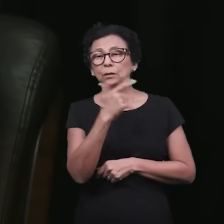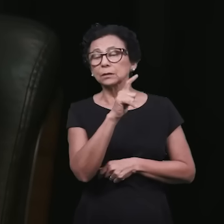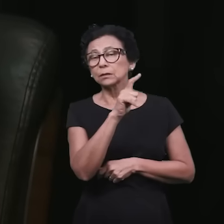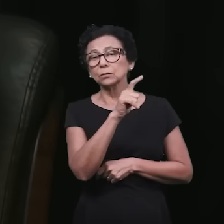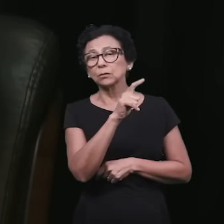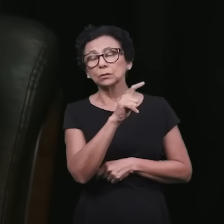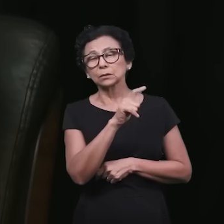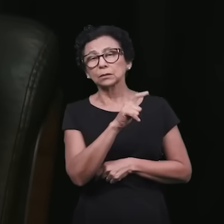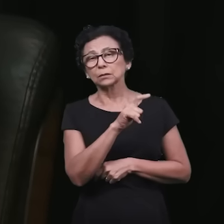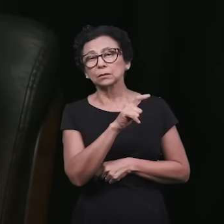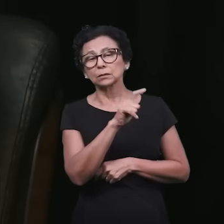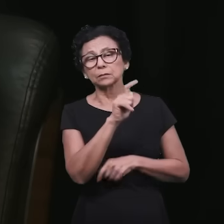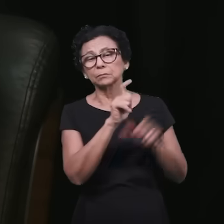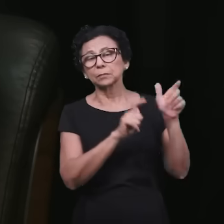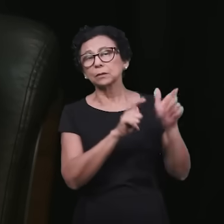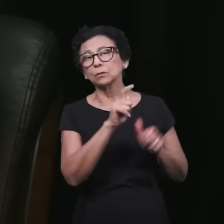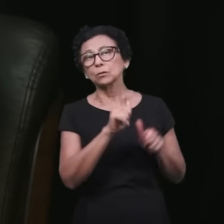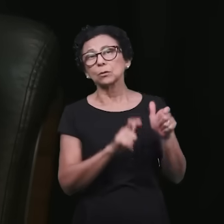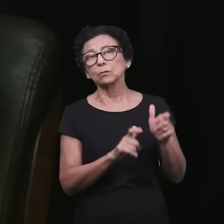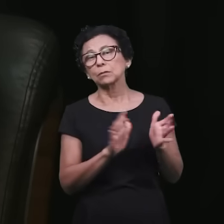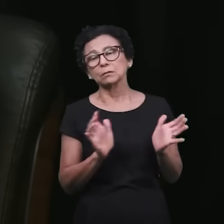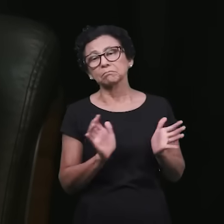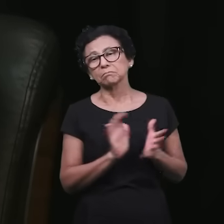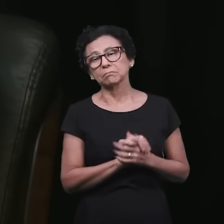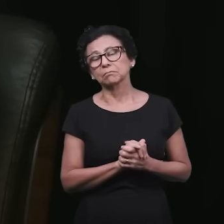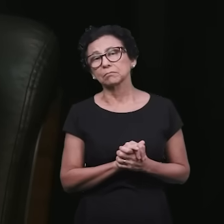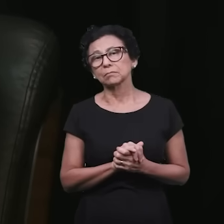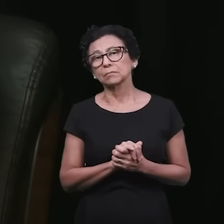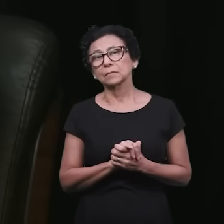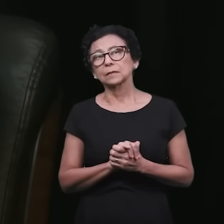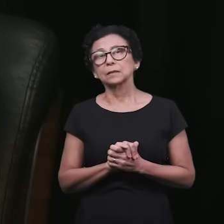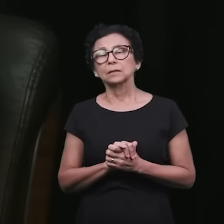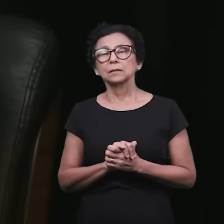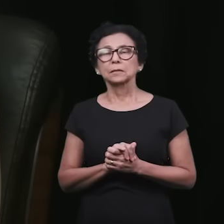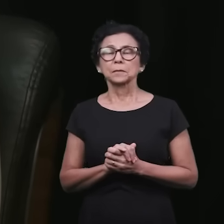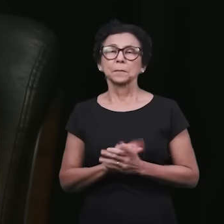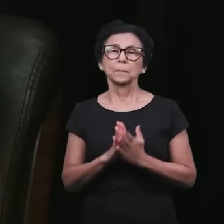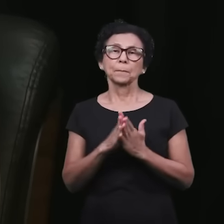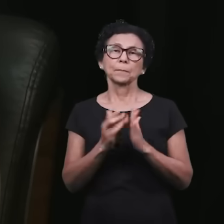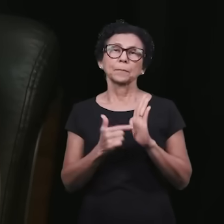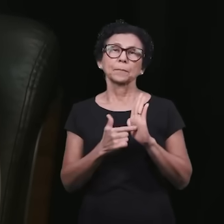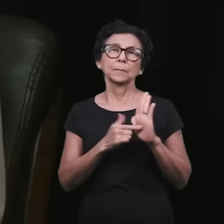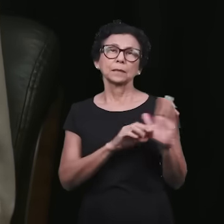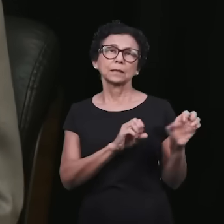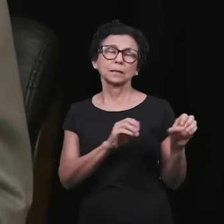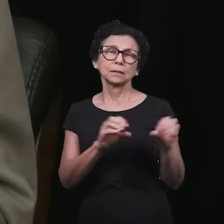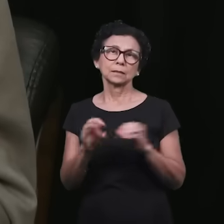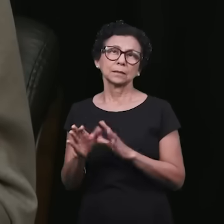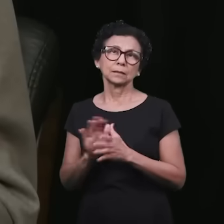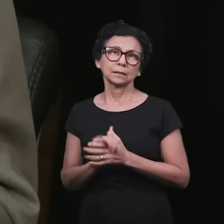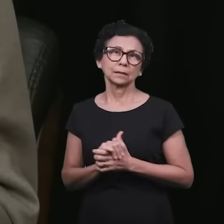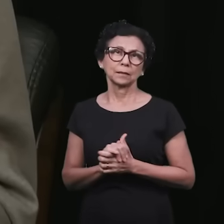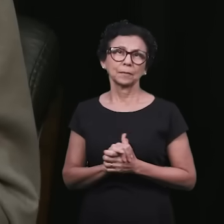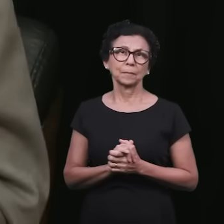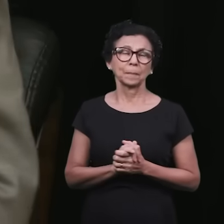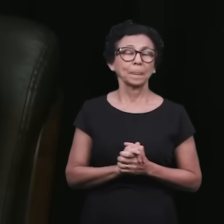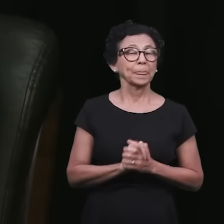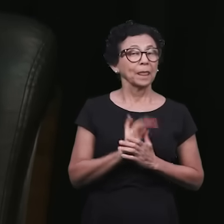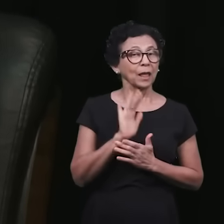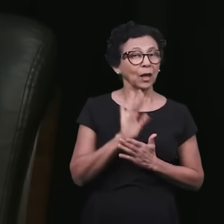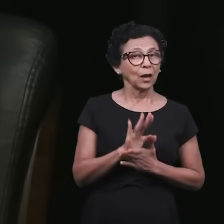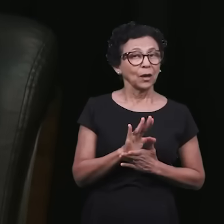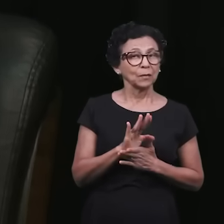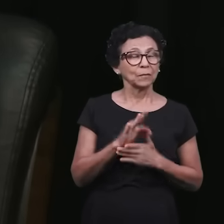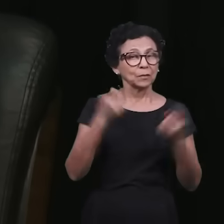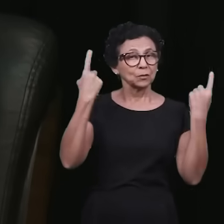porque ele vai obedecer aquilo que está na palavra. O que o Senhor Jesus fez na parábola? Ele deixa as 99 no deserto e vai buscar